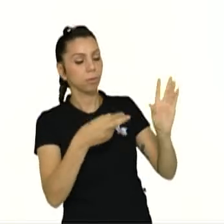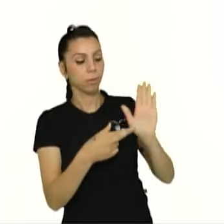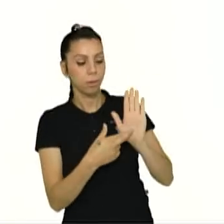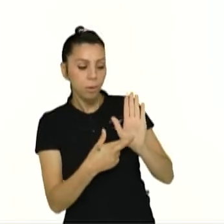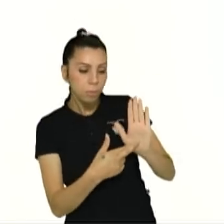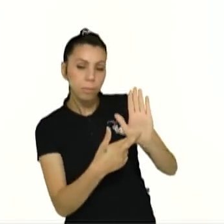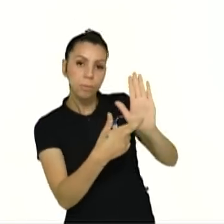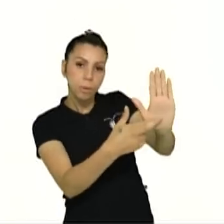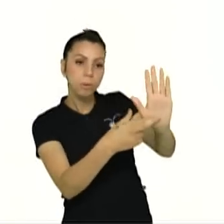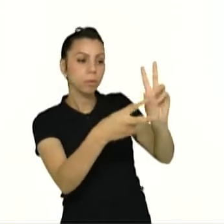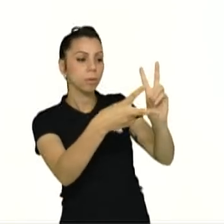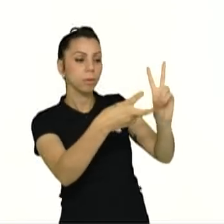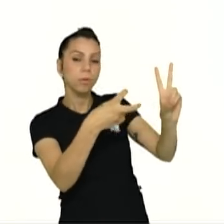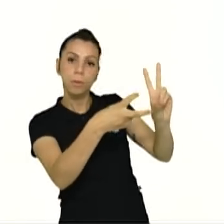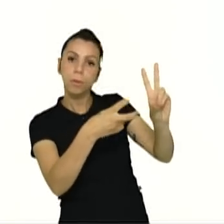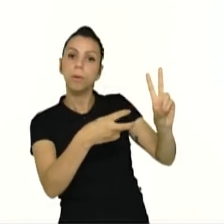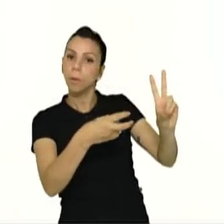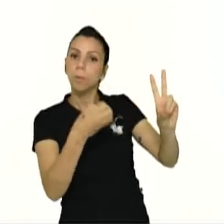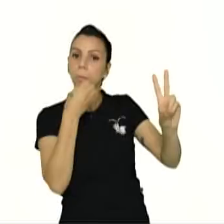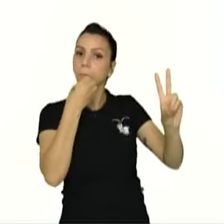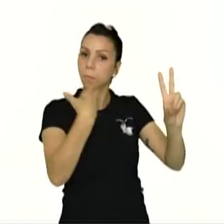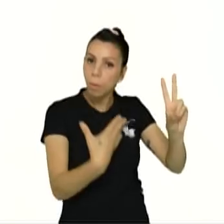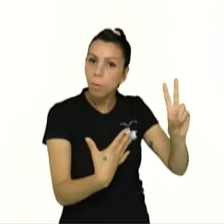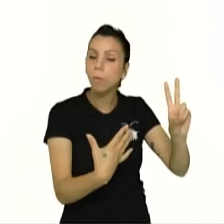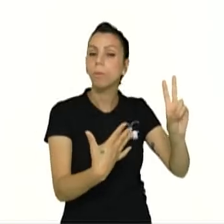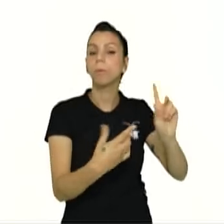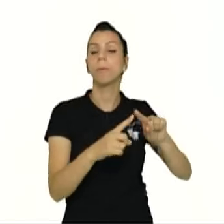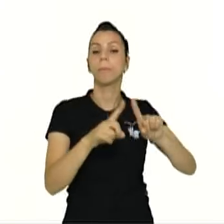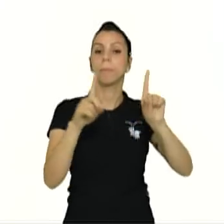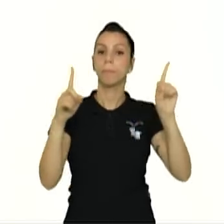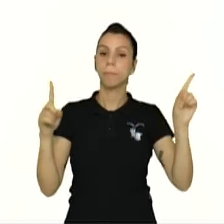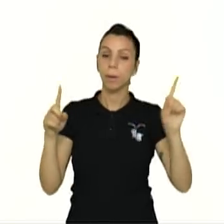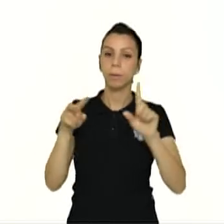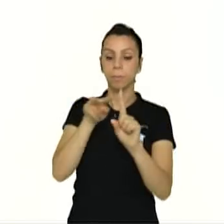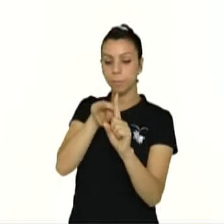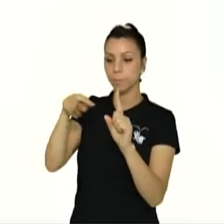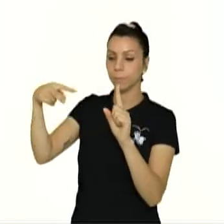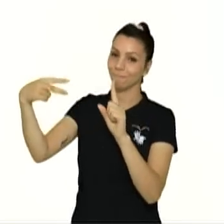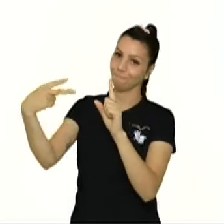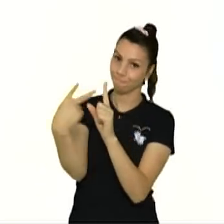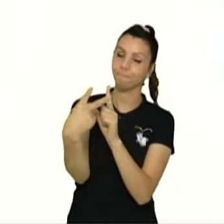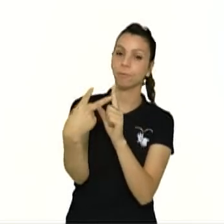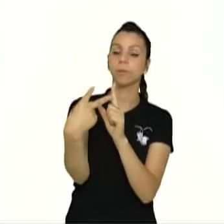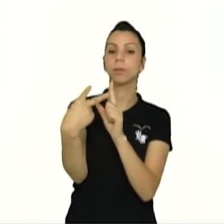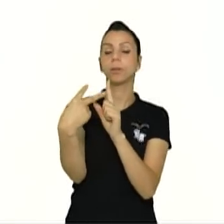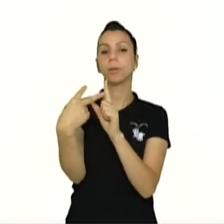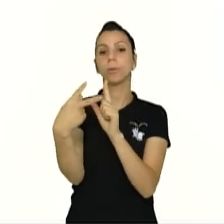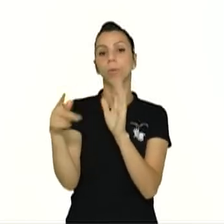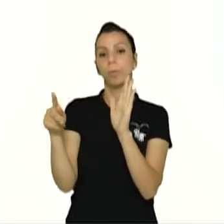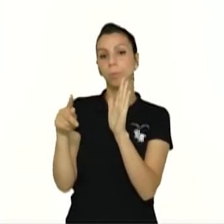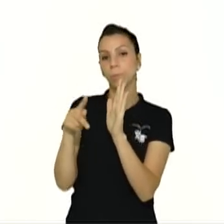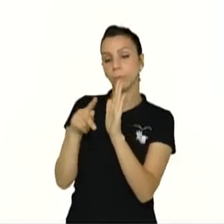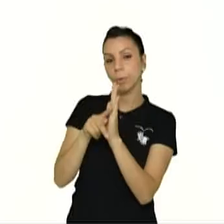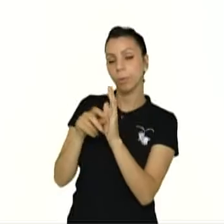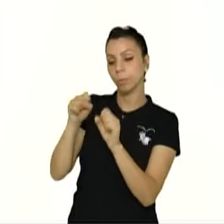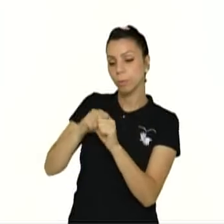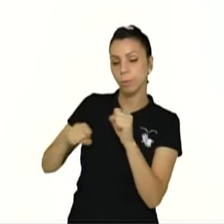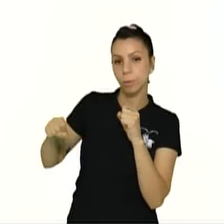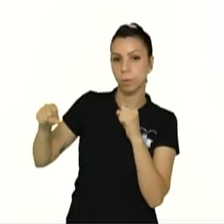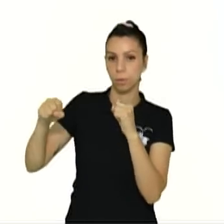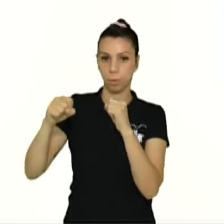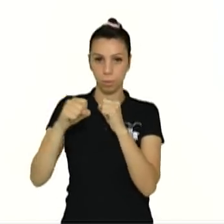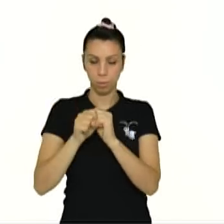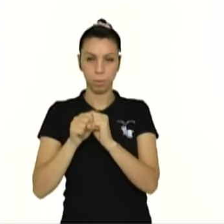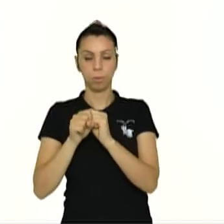com uma forma positiva, inclusive, mas pela perspectiva da social, do